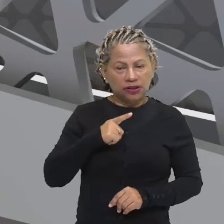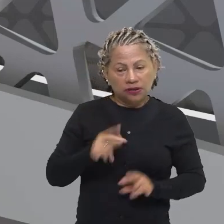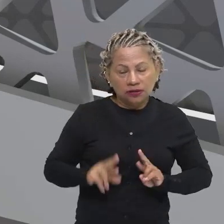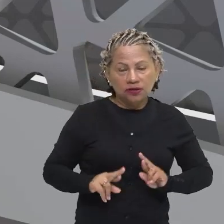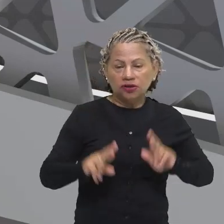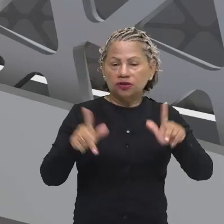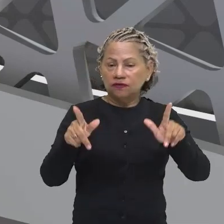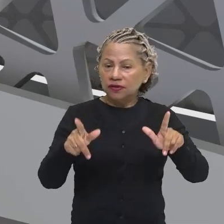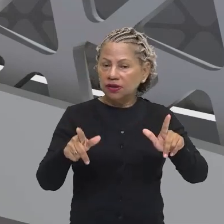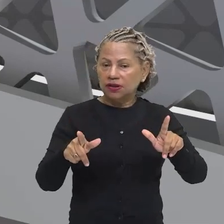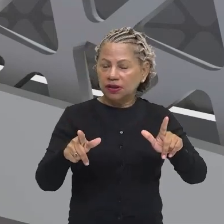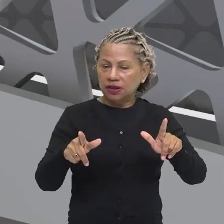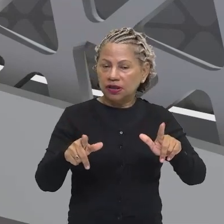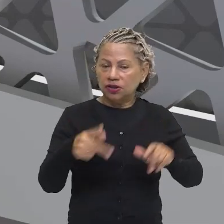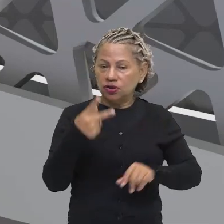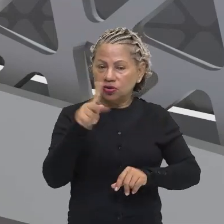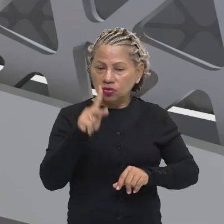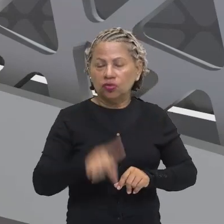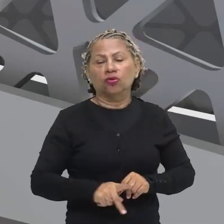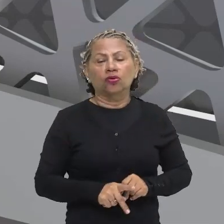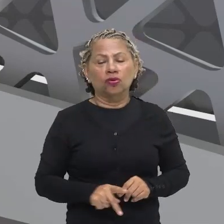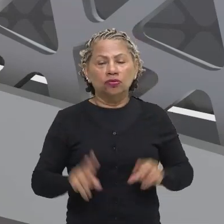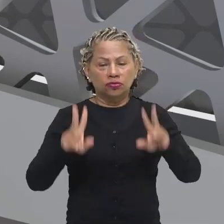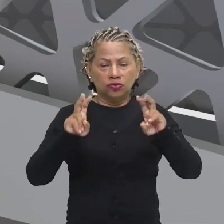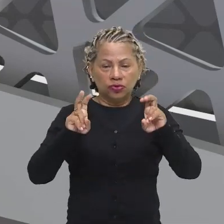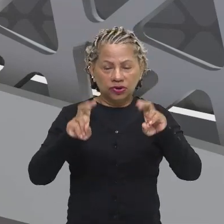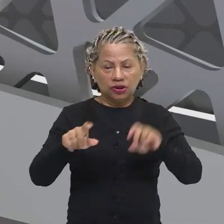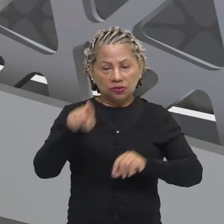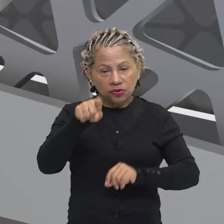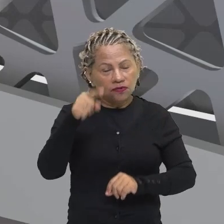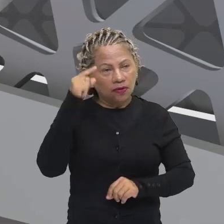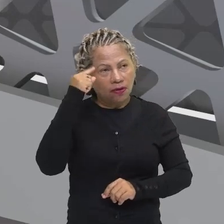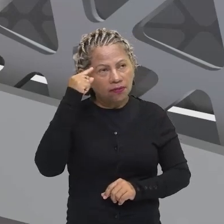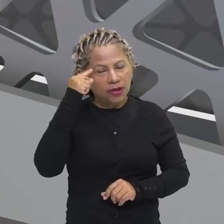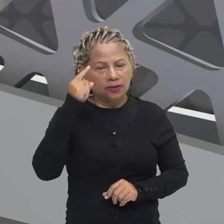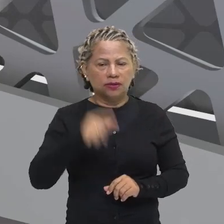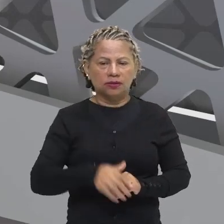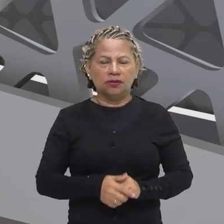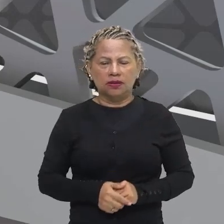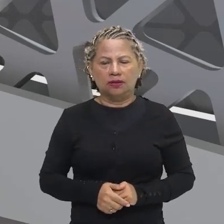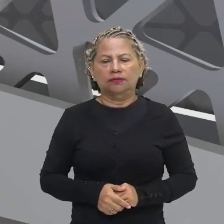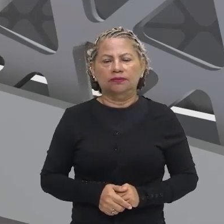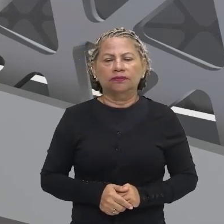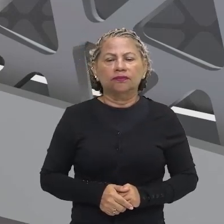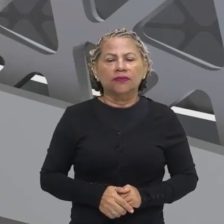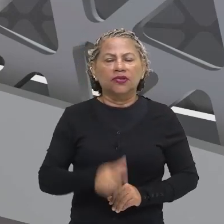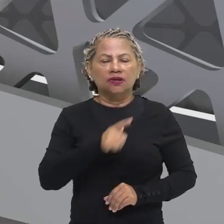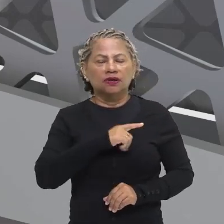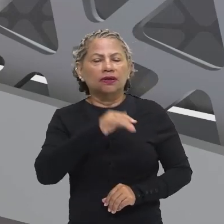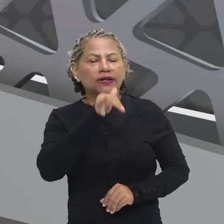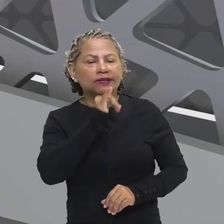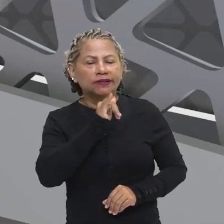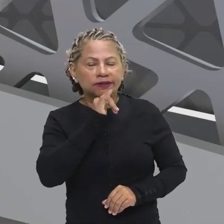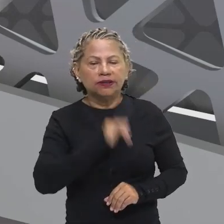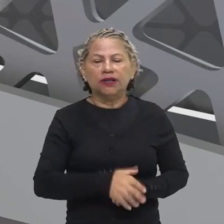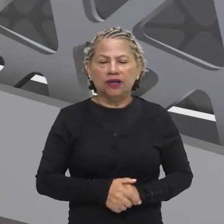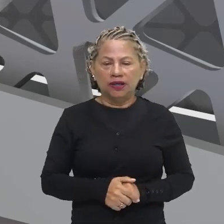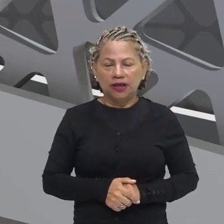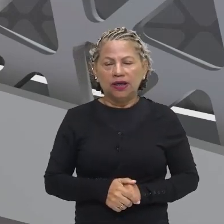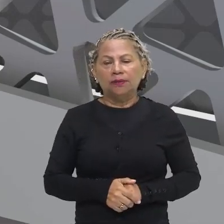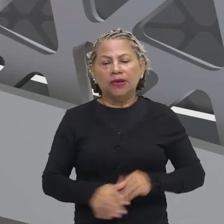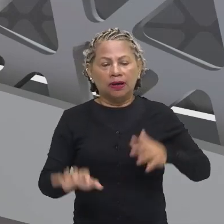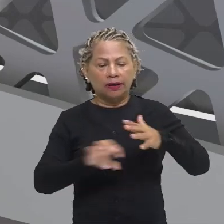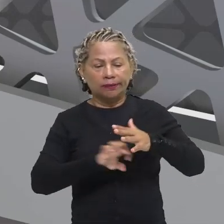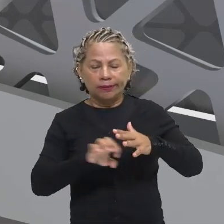praticamente todos os temas que vocês imaginarem, tá? Dessas situações mais pontuais, como solicitações a